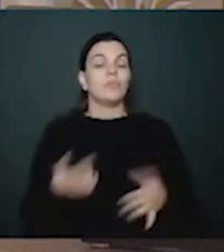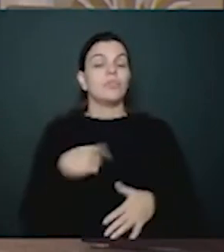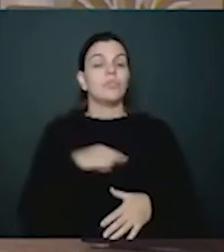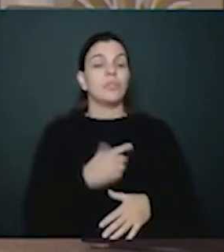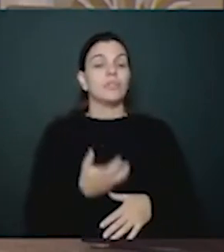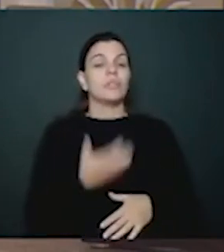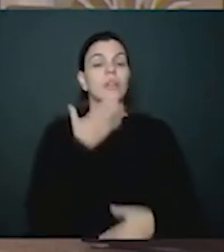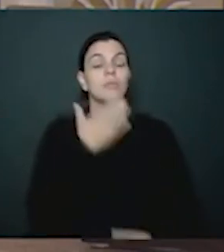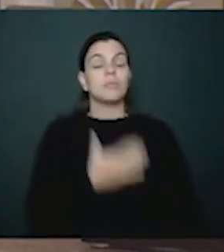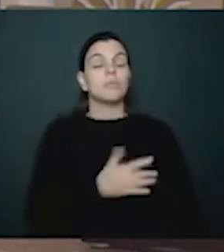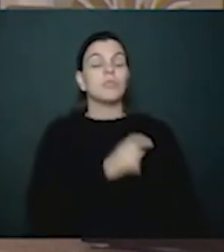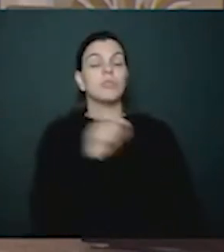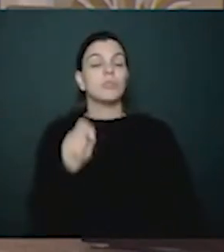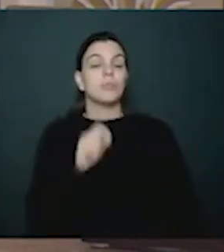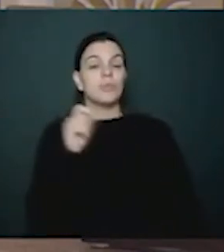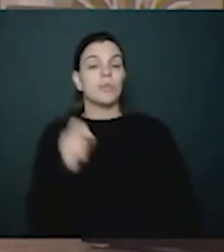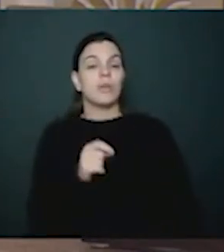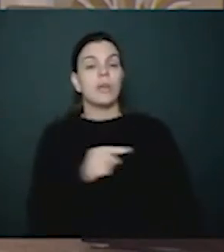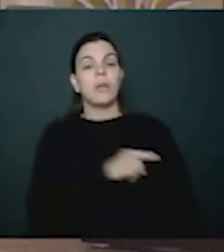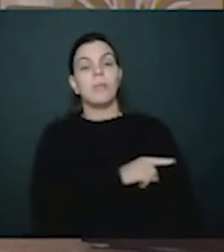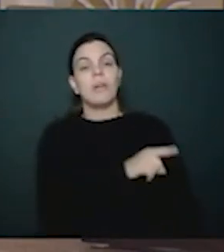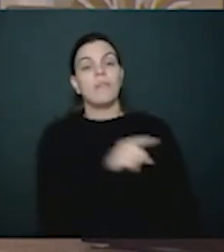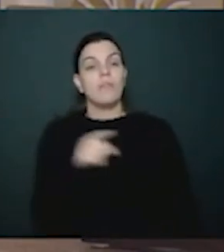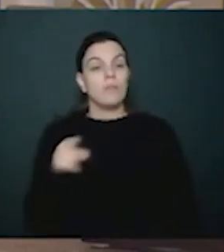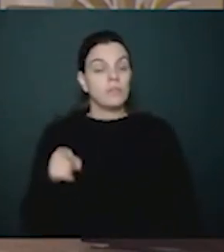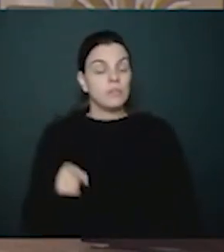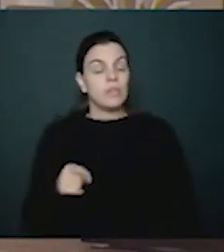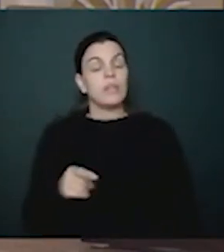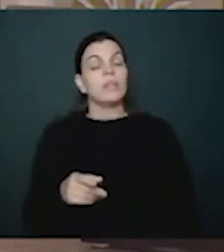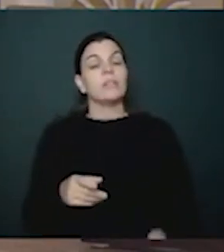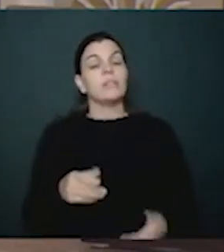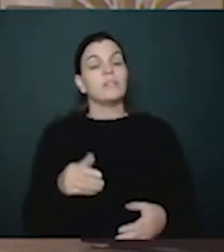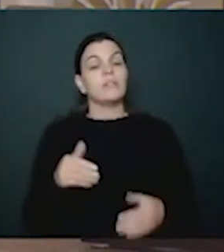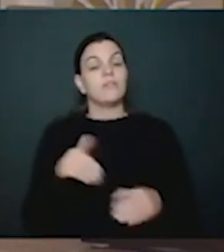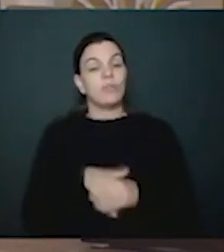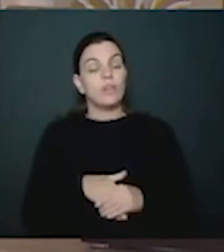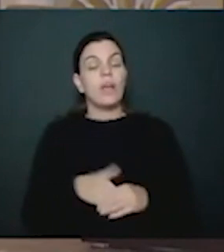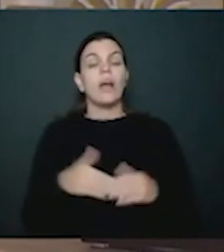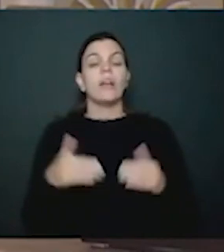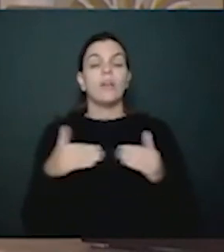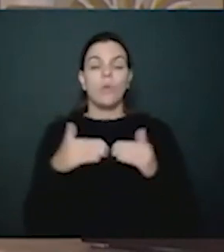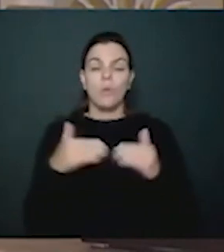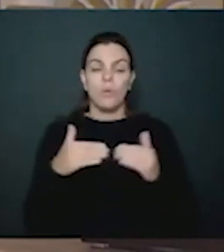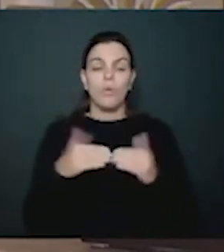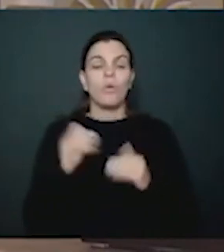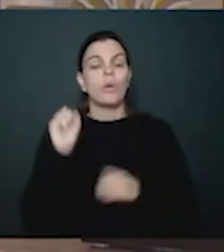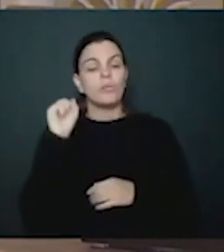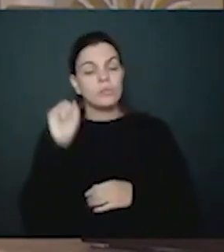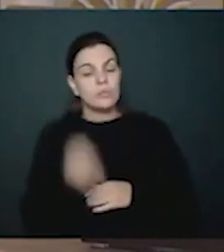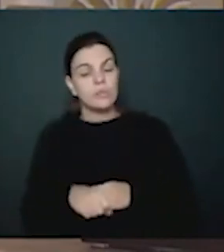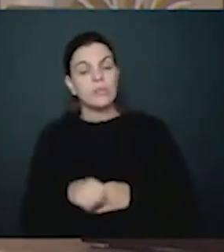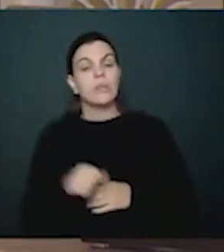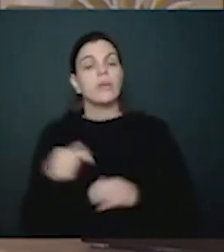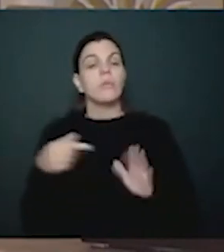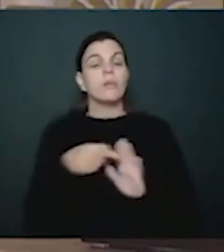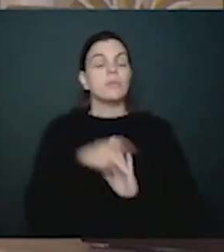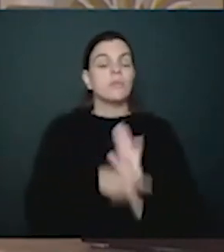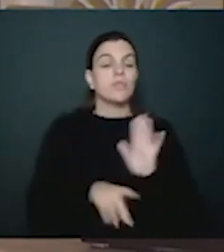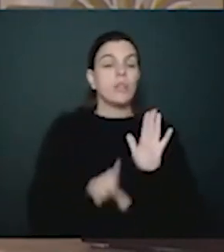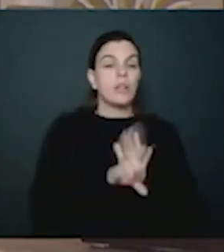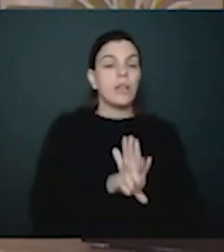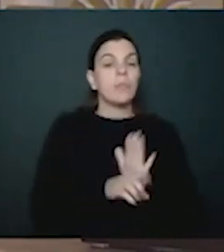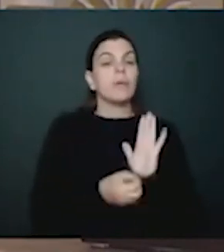pedimos às vossas excelências a aprovação em segundo turno deste projeto de lei para instituir a festa